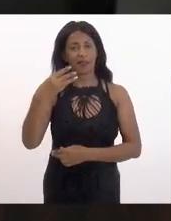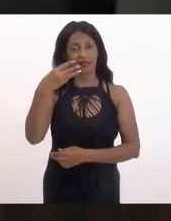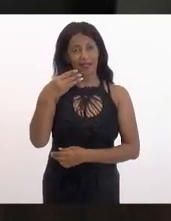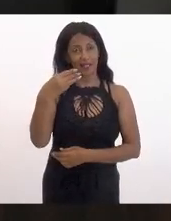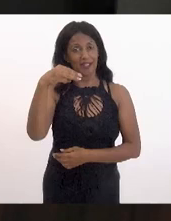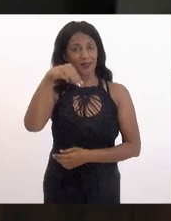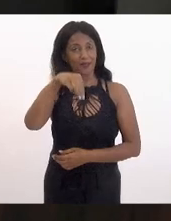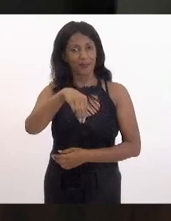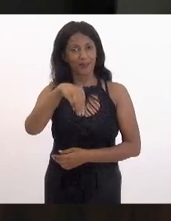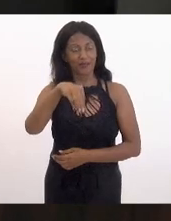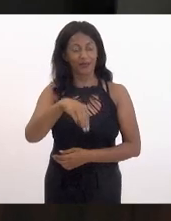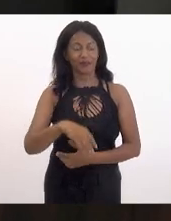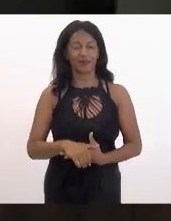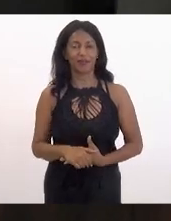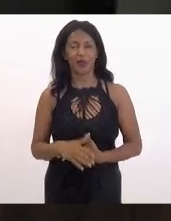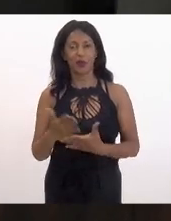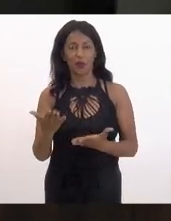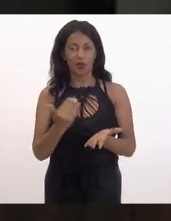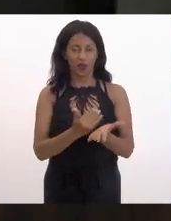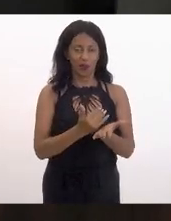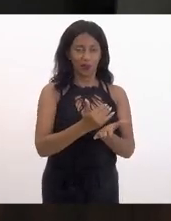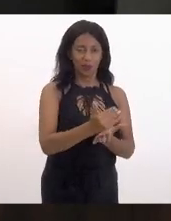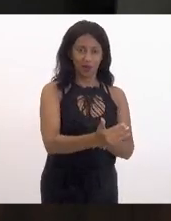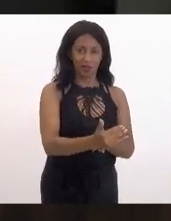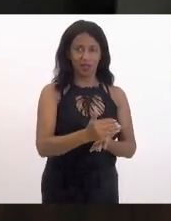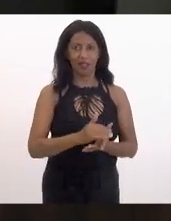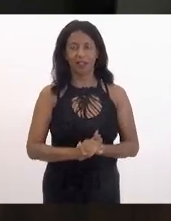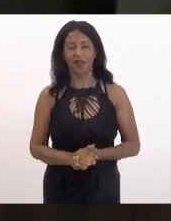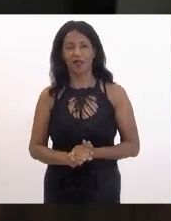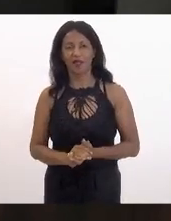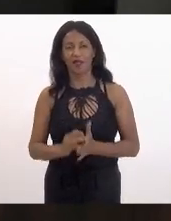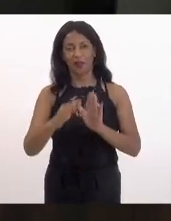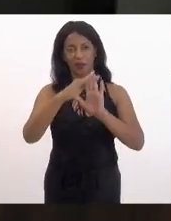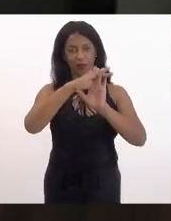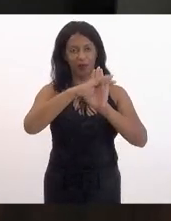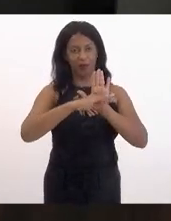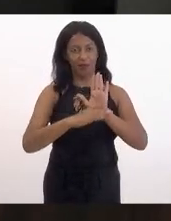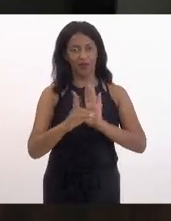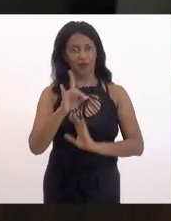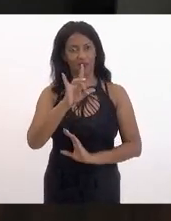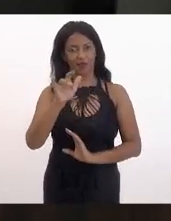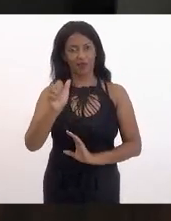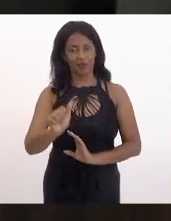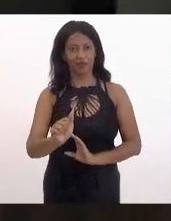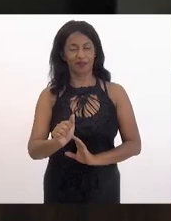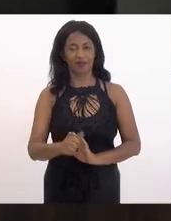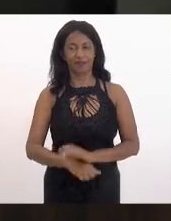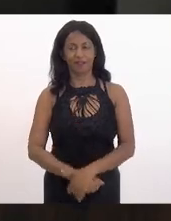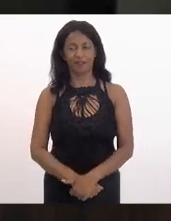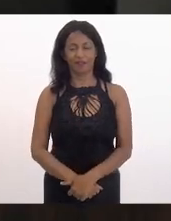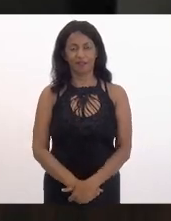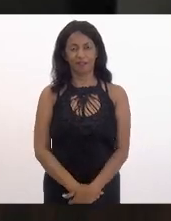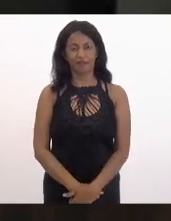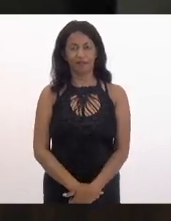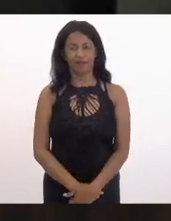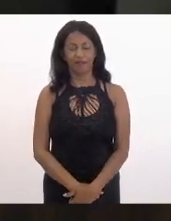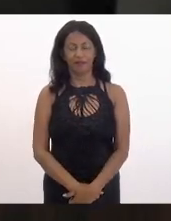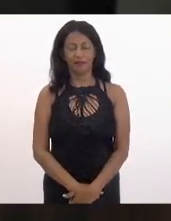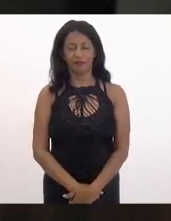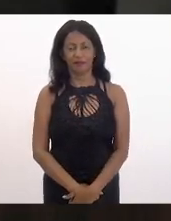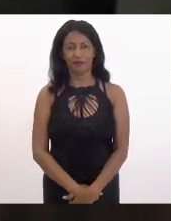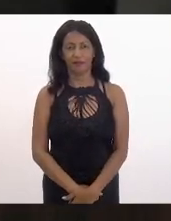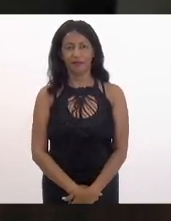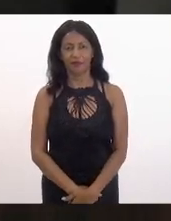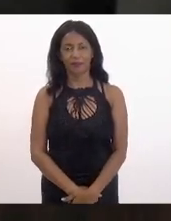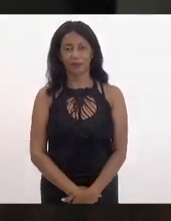três minutos quando ir iniciaremos com a ordem do dia está suspensa a